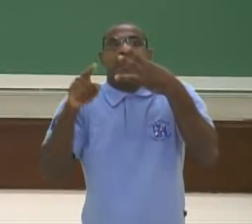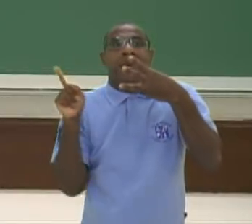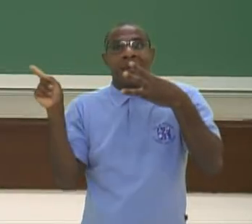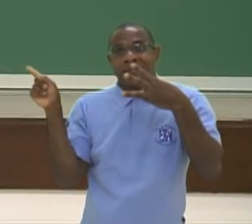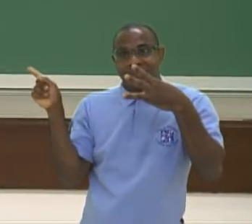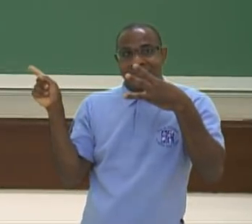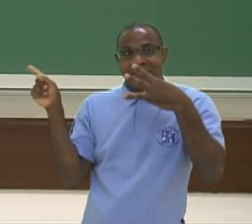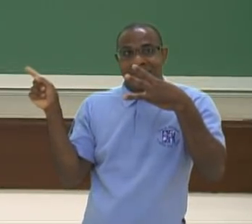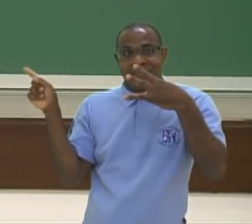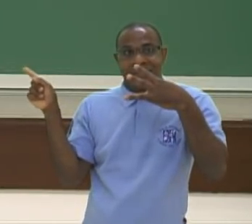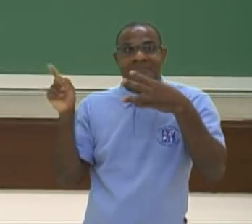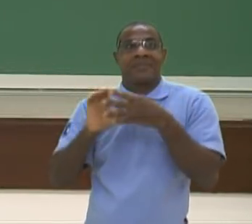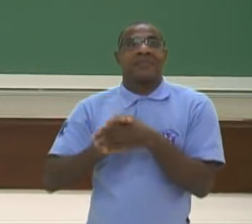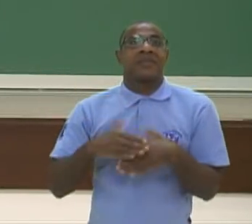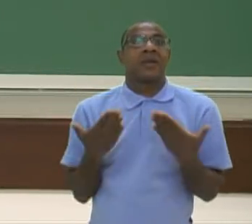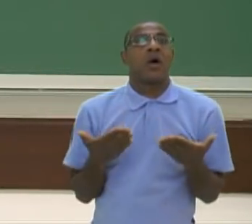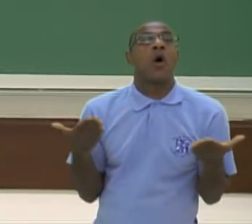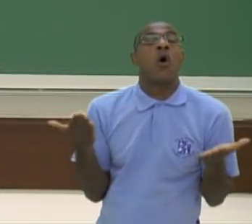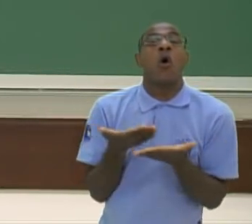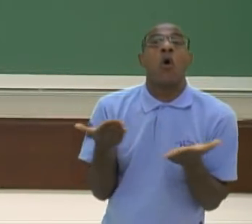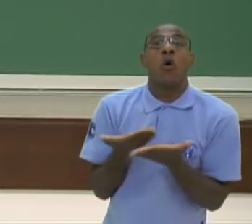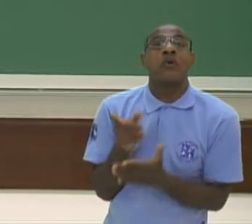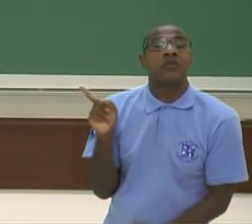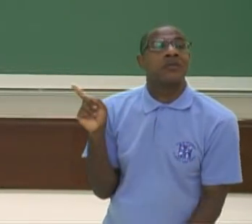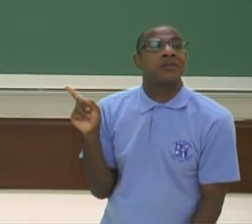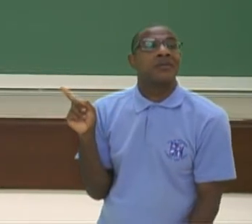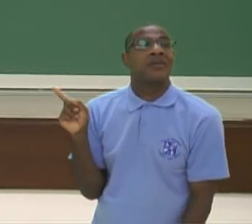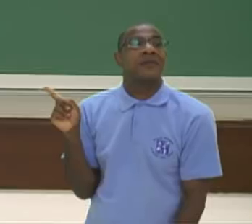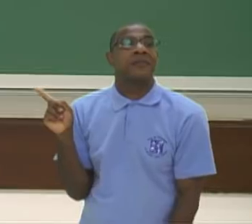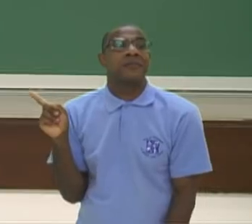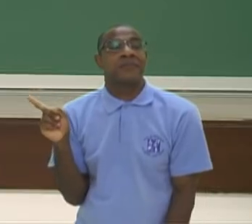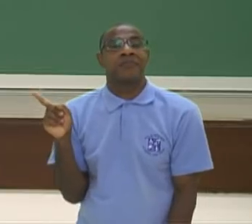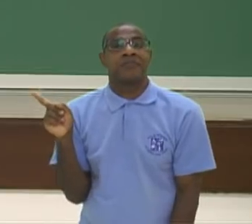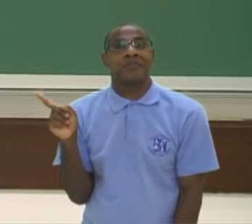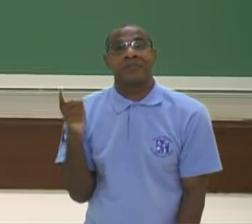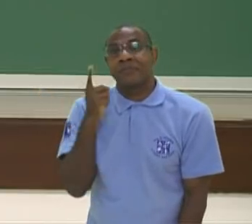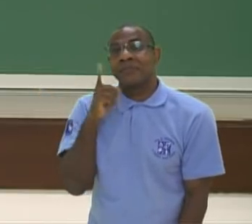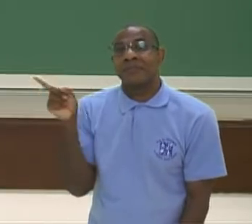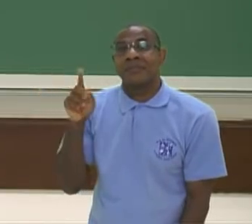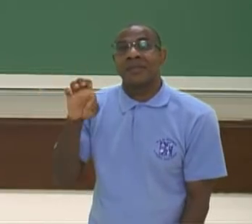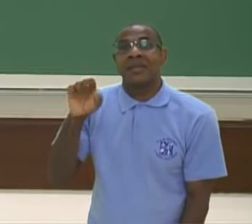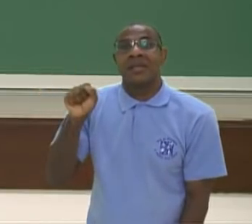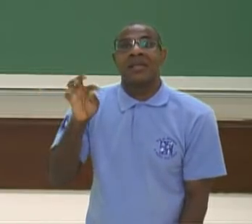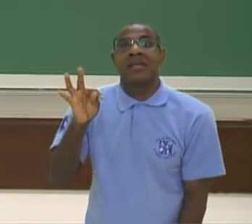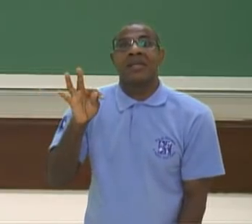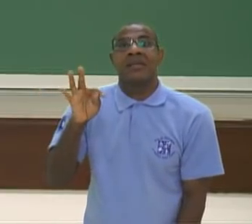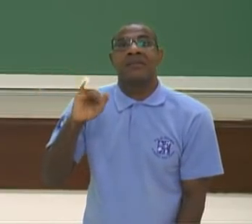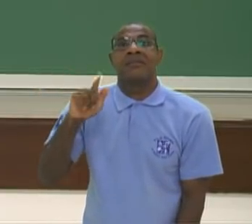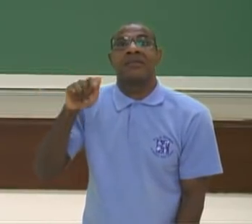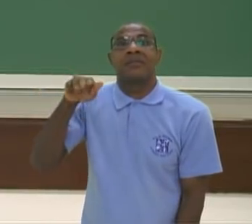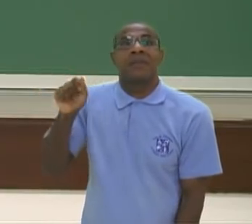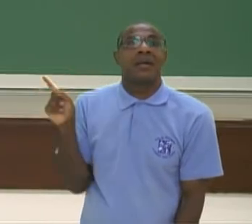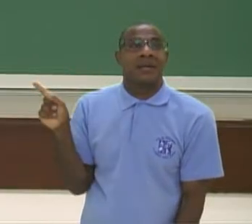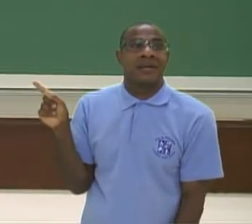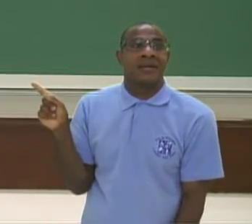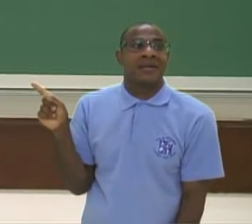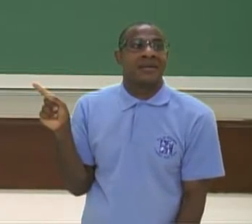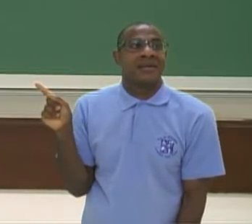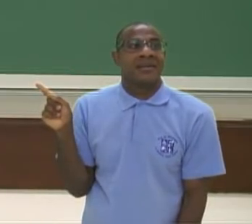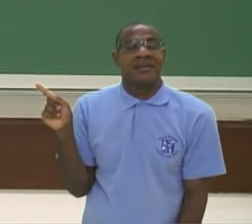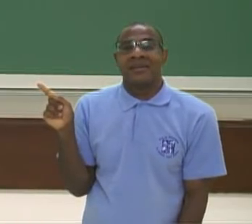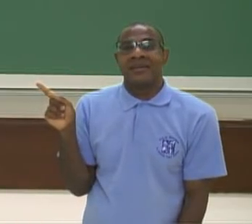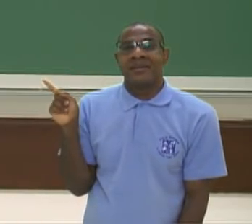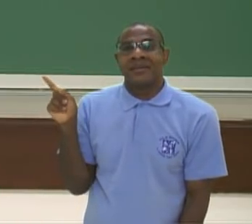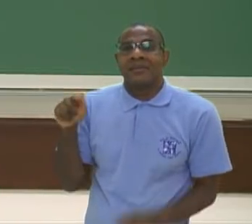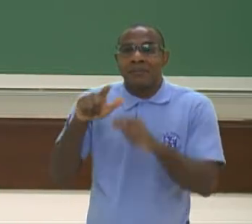nossa flor de hoje, a gente consegue ver aqui, ó, o estigma dela bem na pontinha,